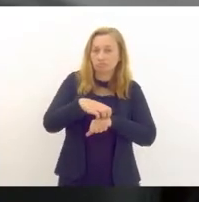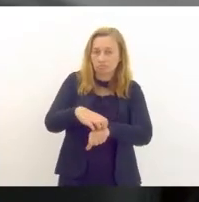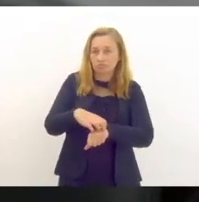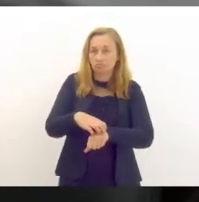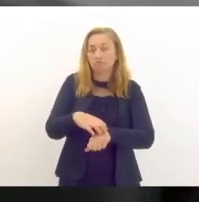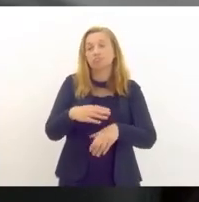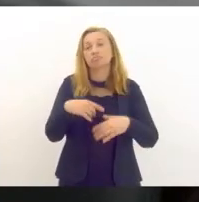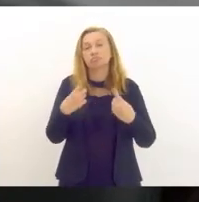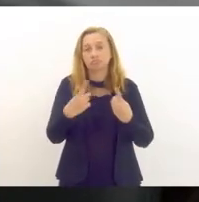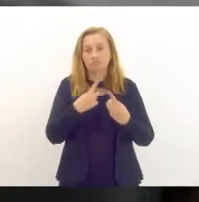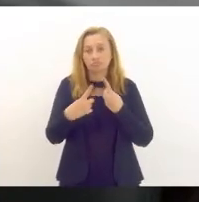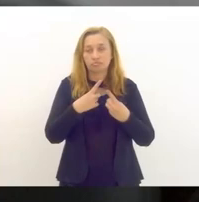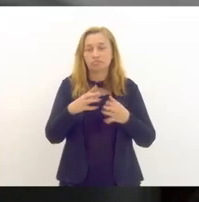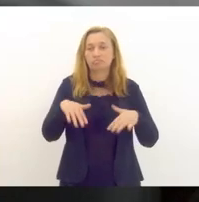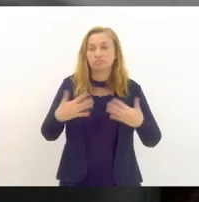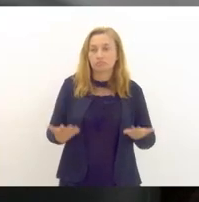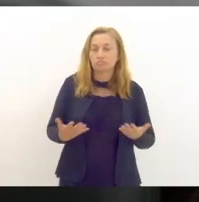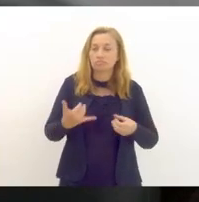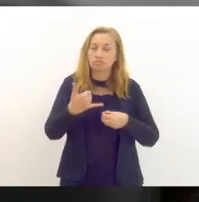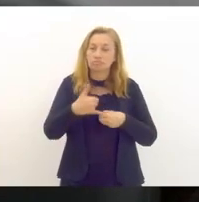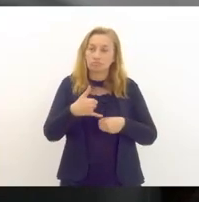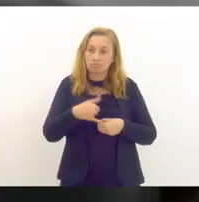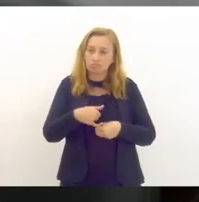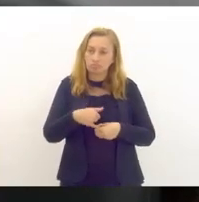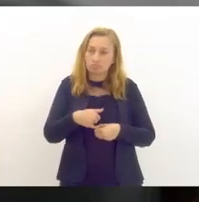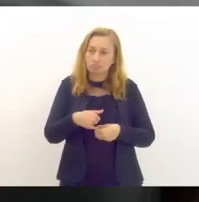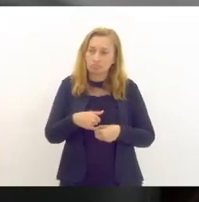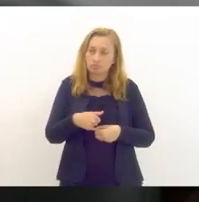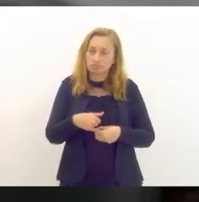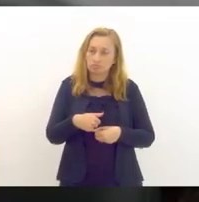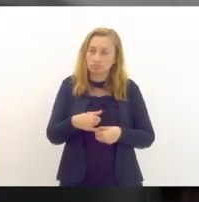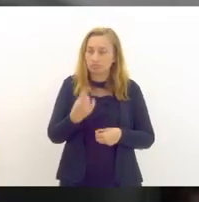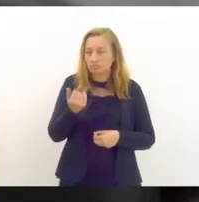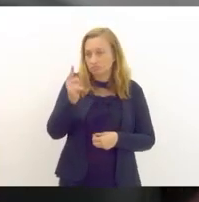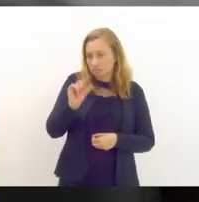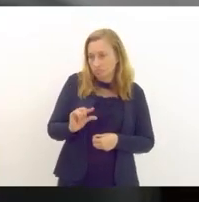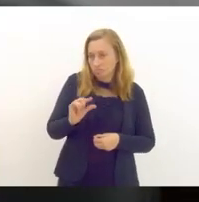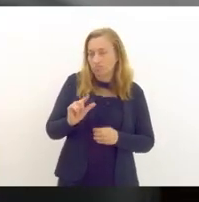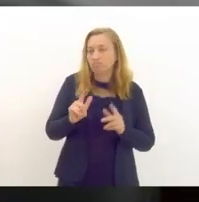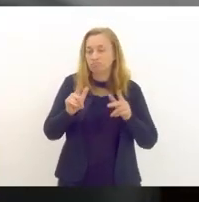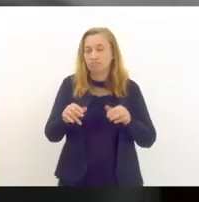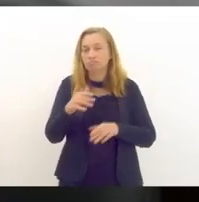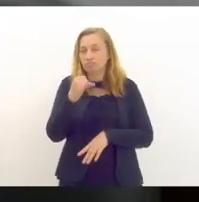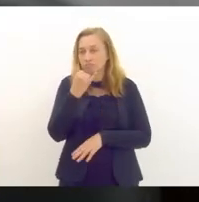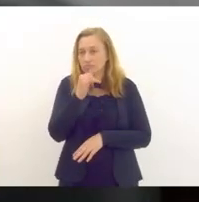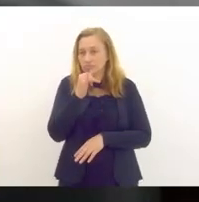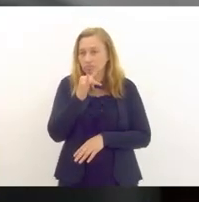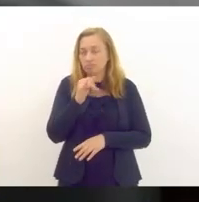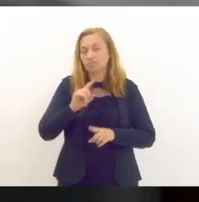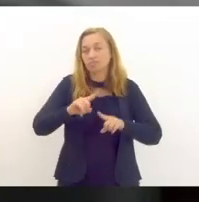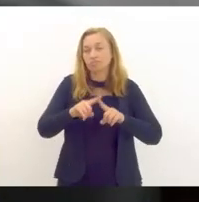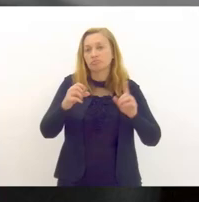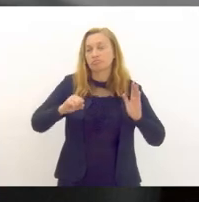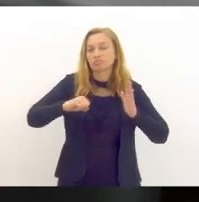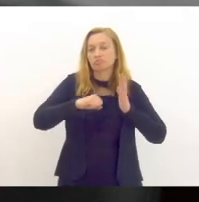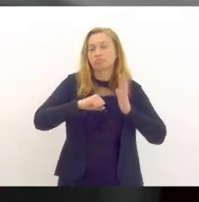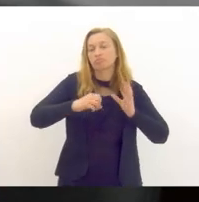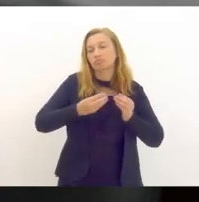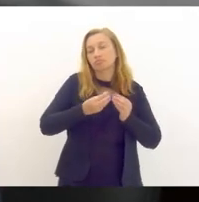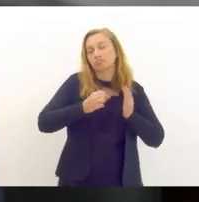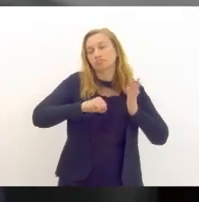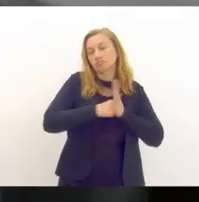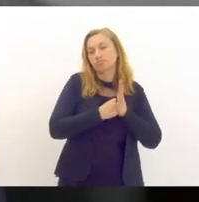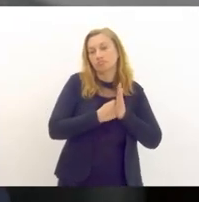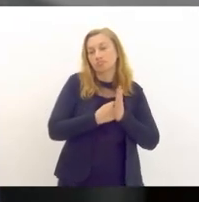tornar o combustível e essencial assim como energia não só pelo insumo mas tem um impacto direto na cadeia pela